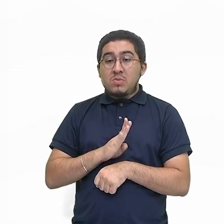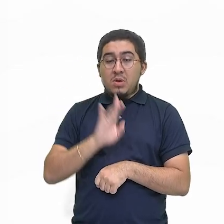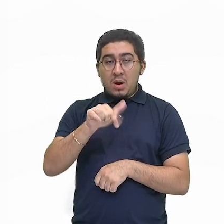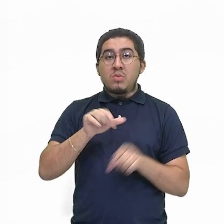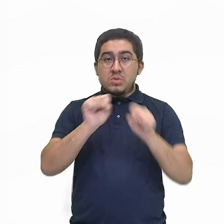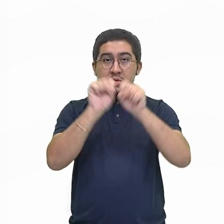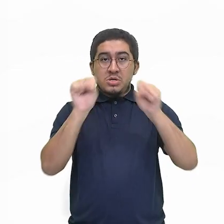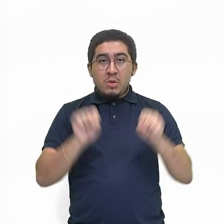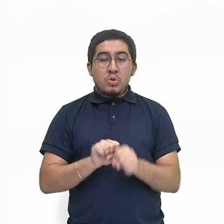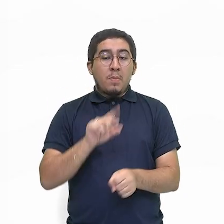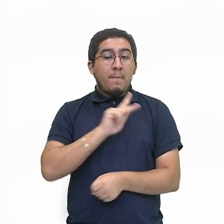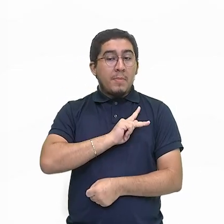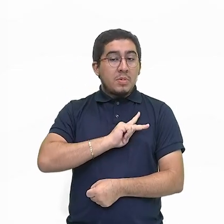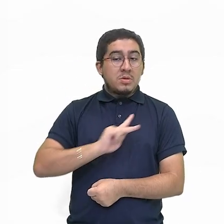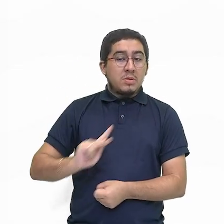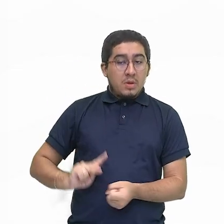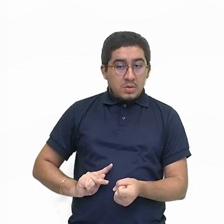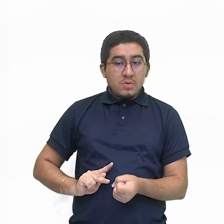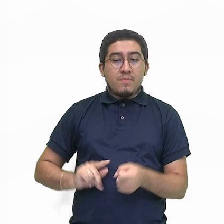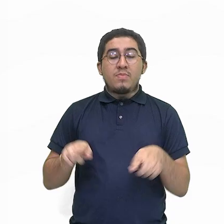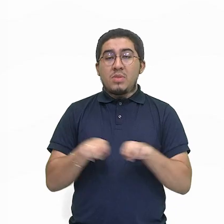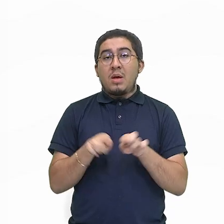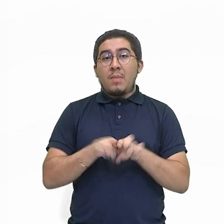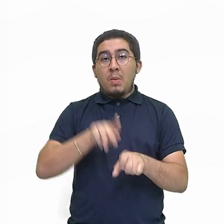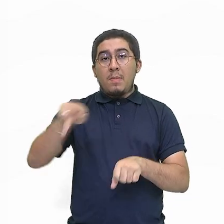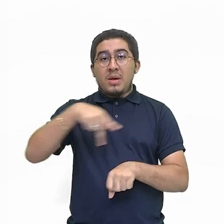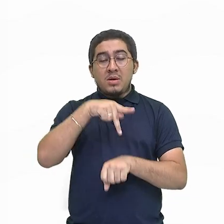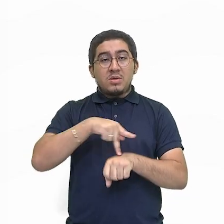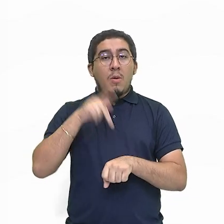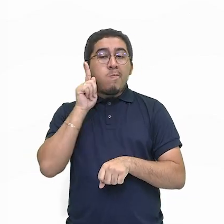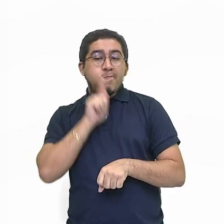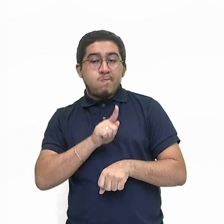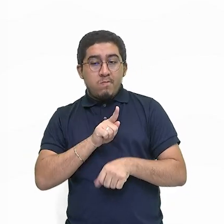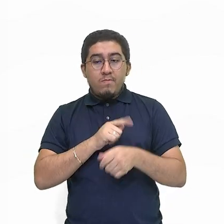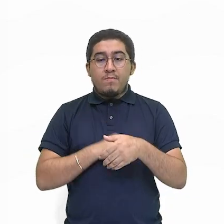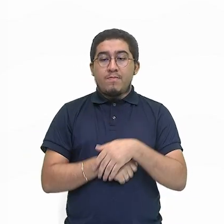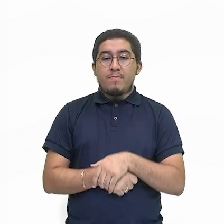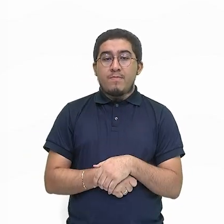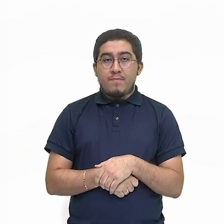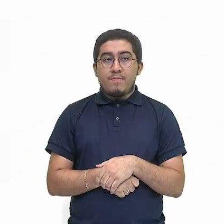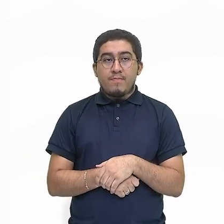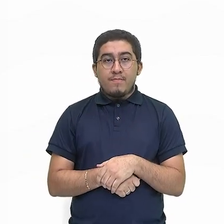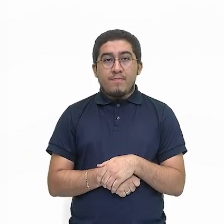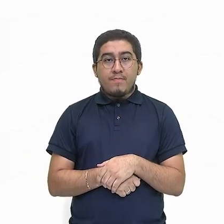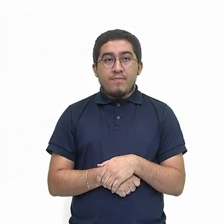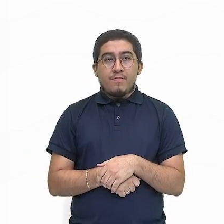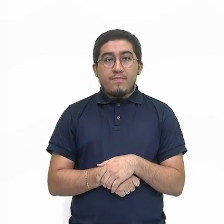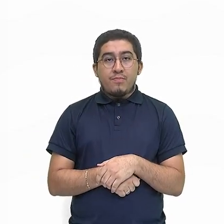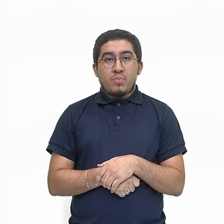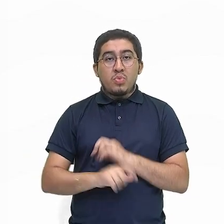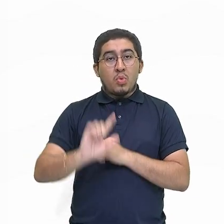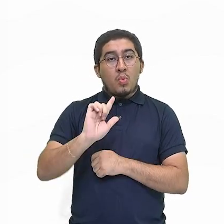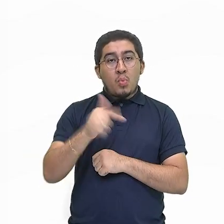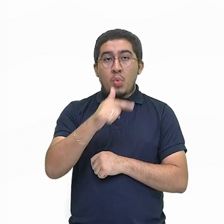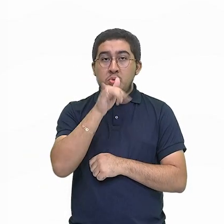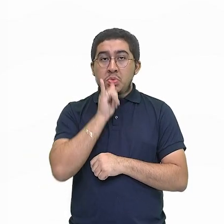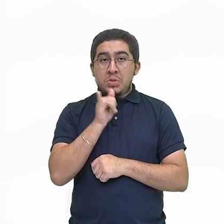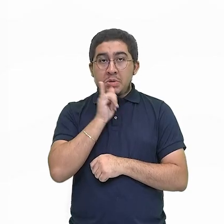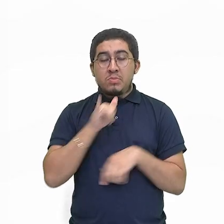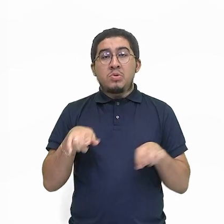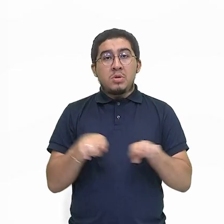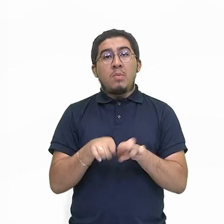sistema presidencialista, bem como os Estados Unidos da América. Outro exemplo,